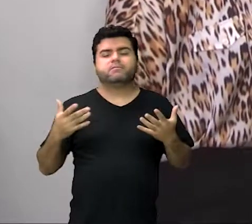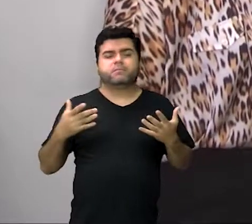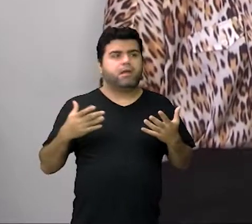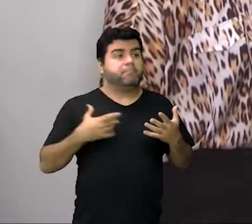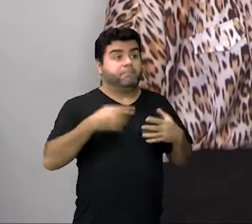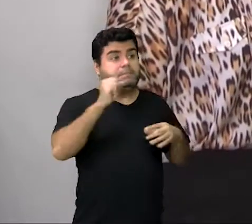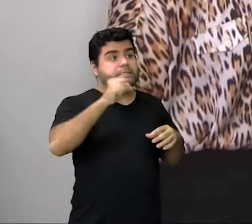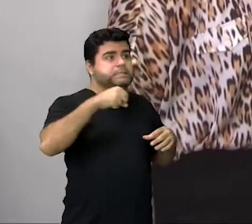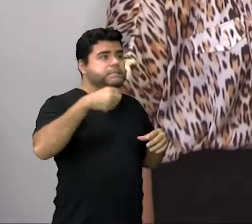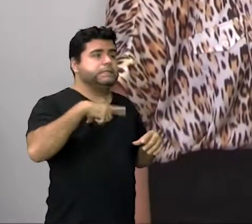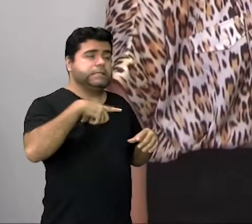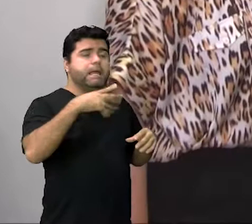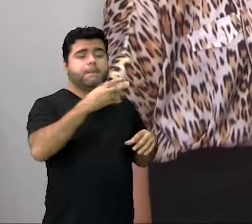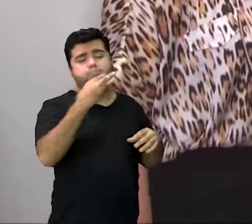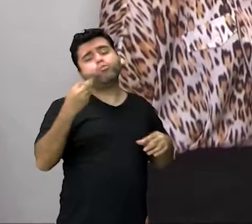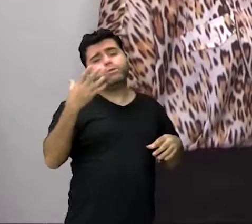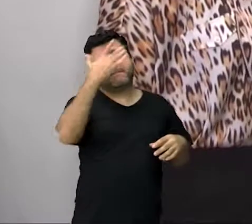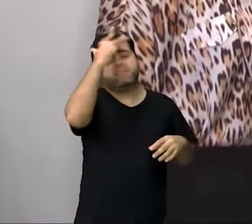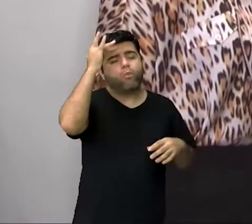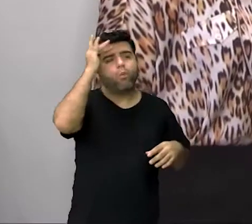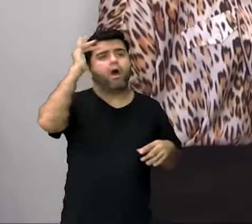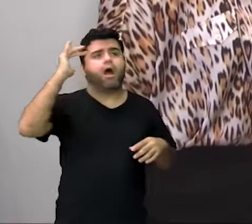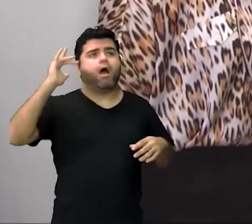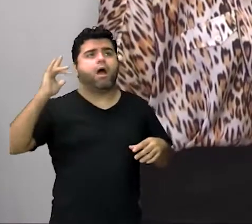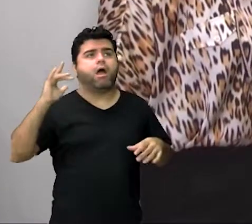Exatamente, nessa, tem muitas pessoas